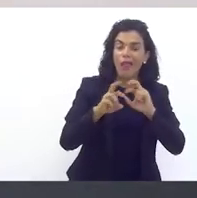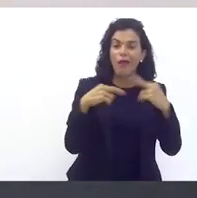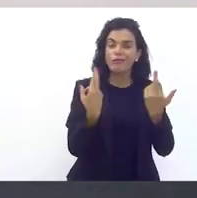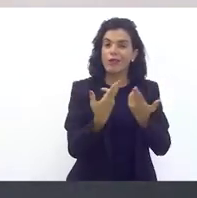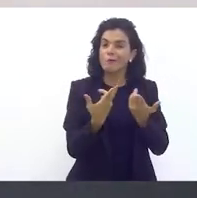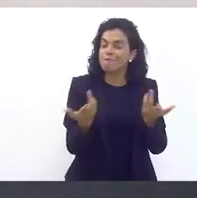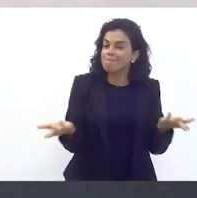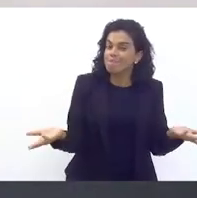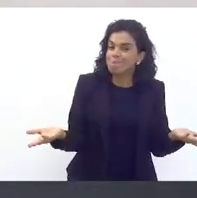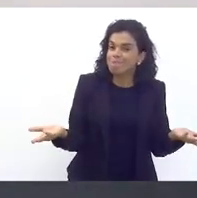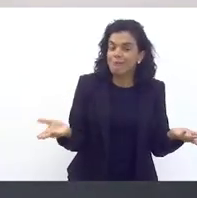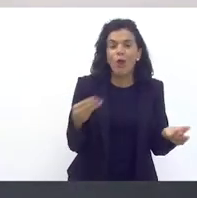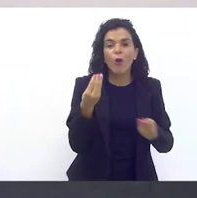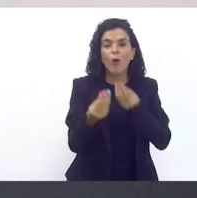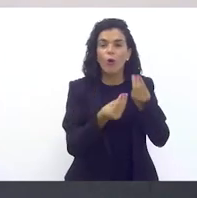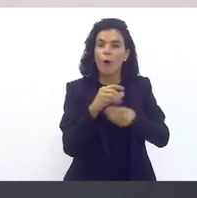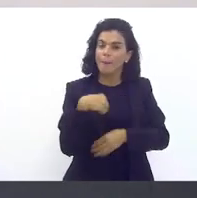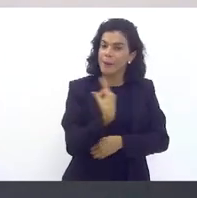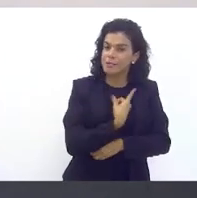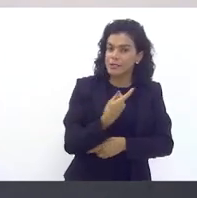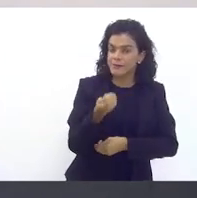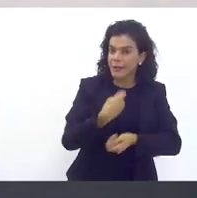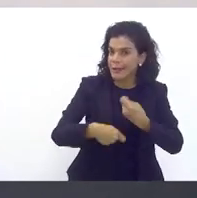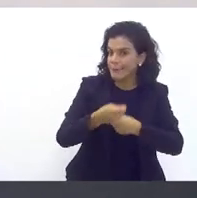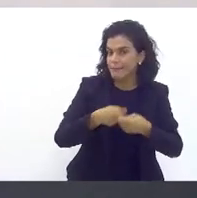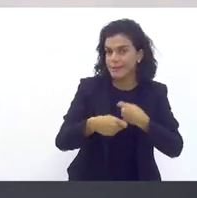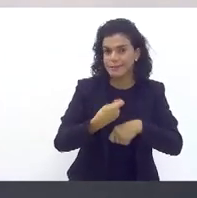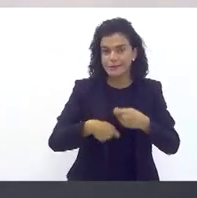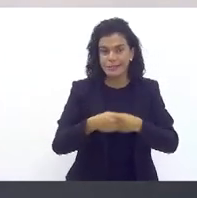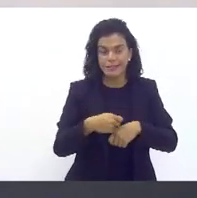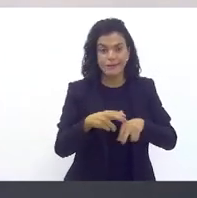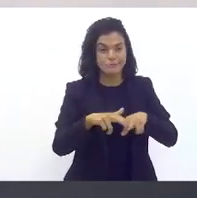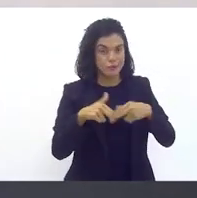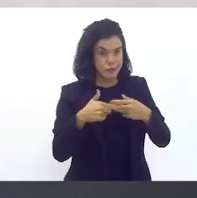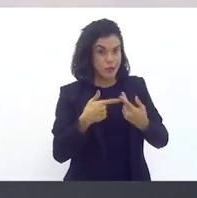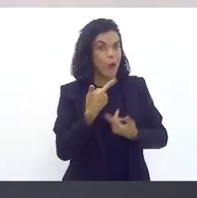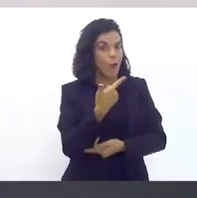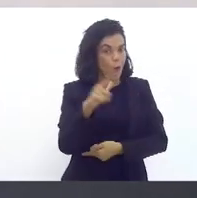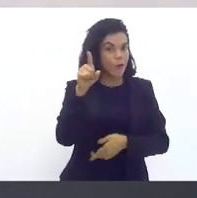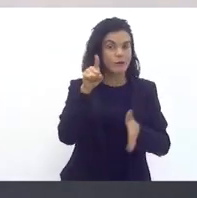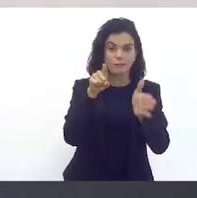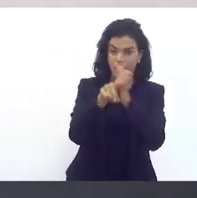Tuberculose. Então, como é que a gente administra isso? Então, outro